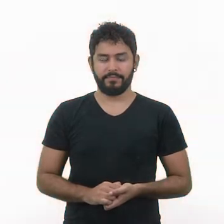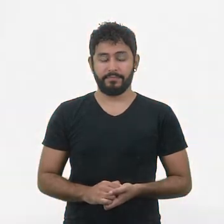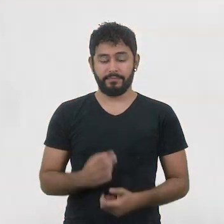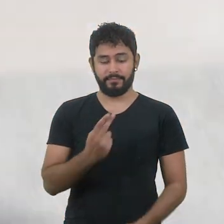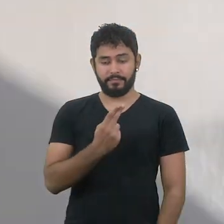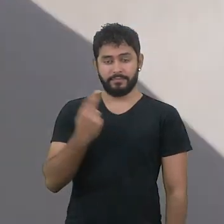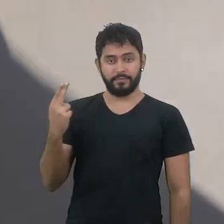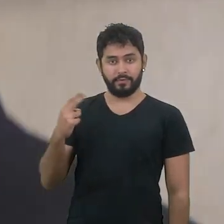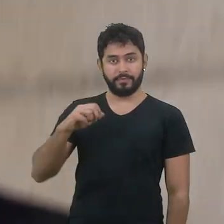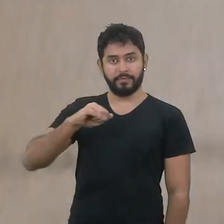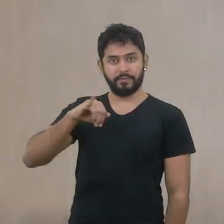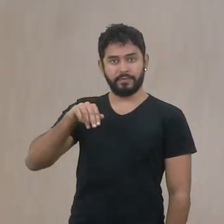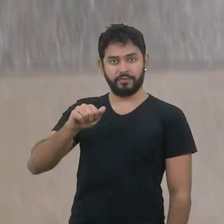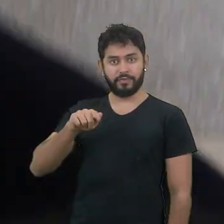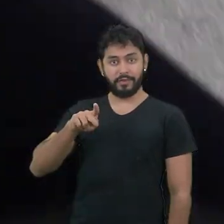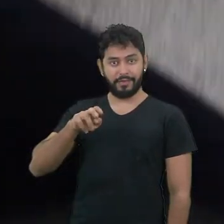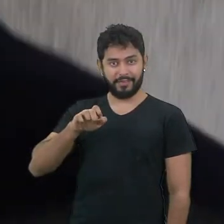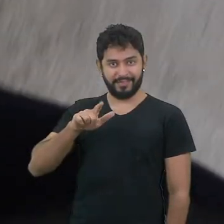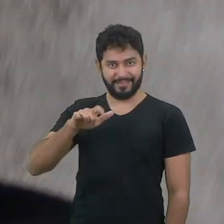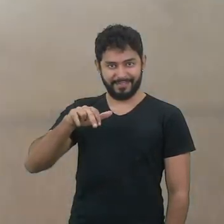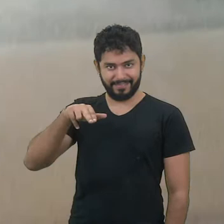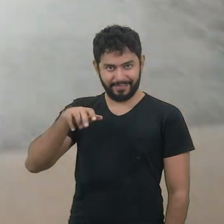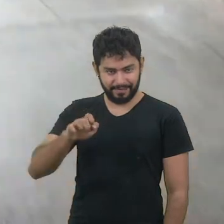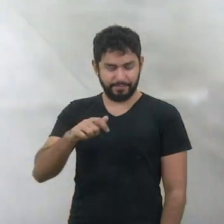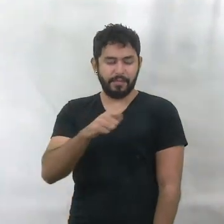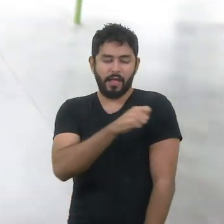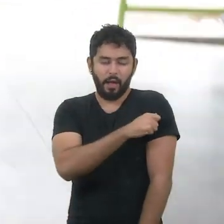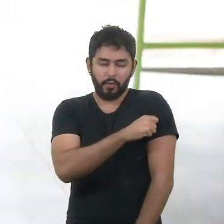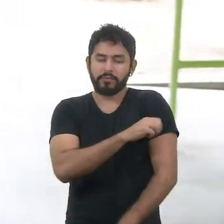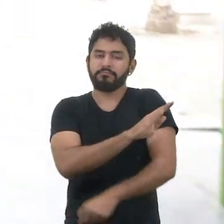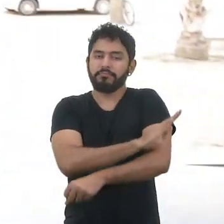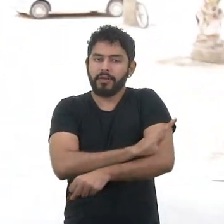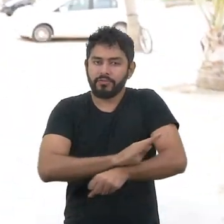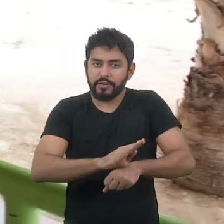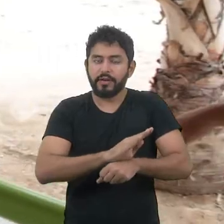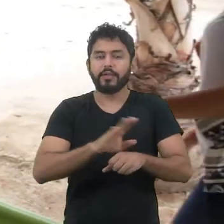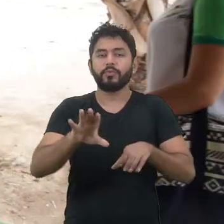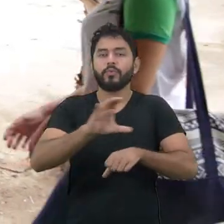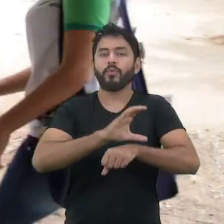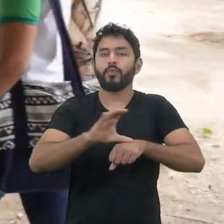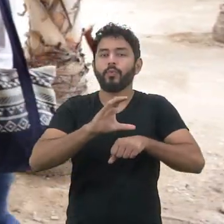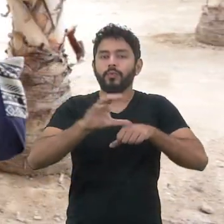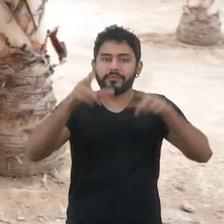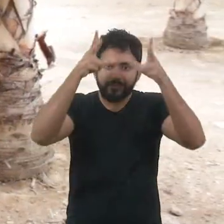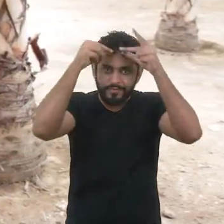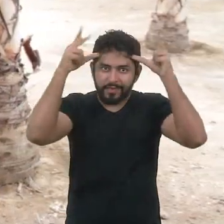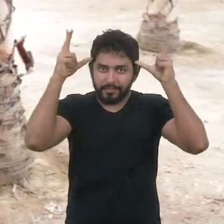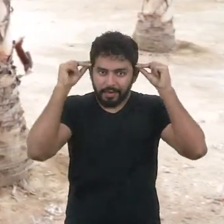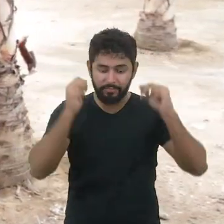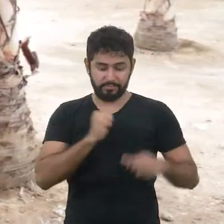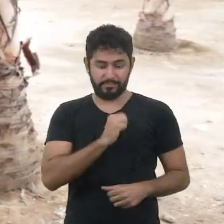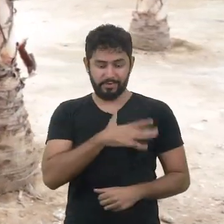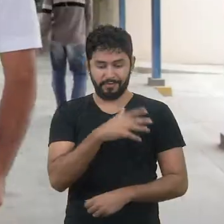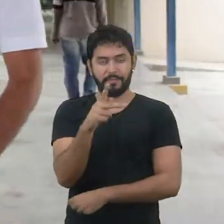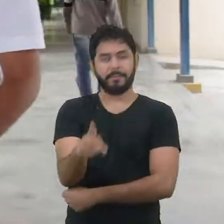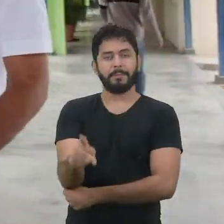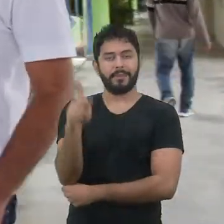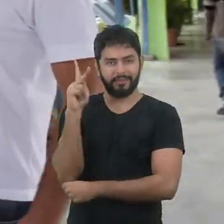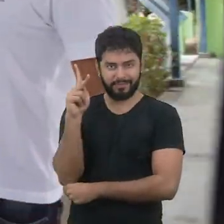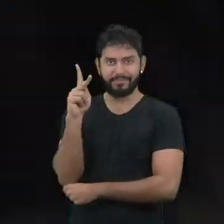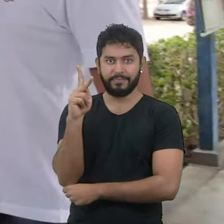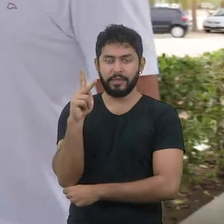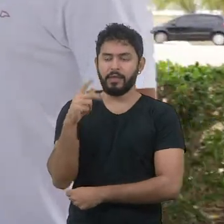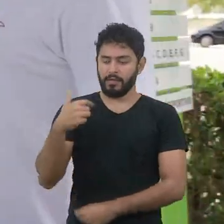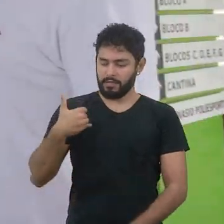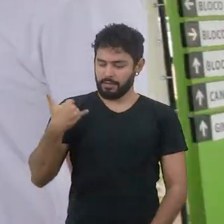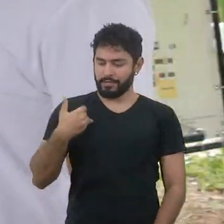Eu sou Jaqueline, aluna de bacharelado em enfermagem do IFPE Campus Pesqueira. Eu tenho 20 anos, eu pertenço